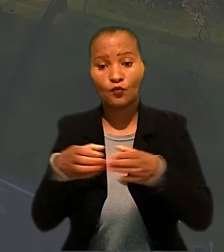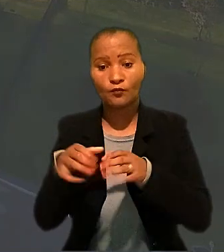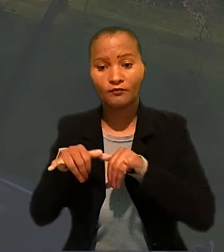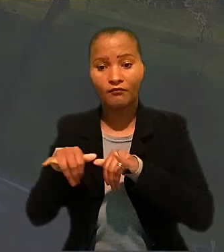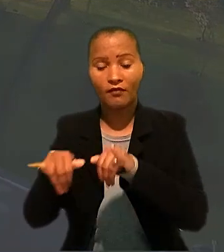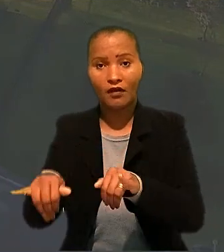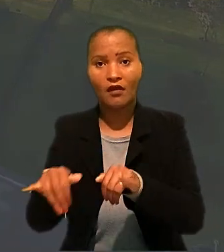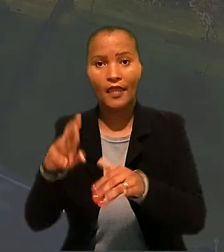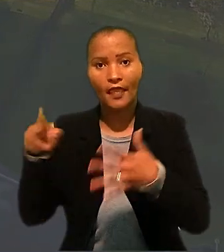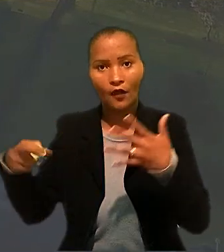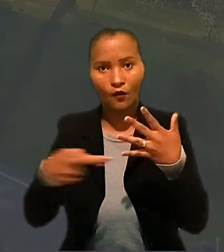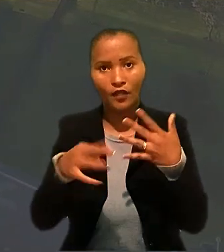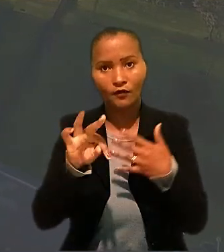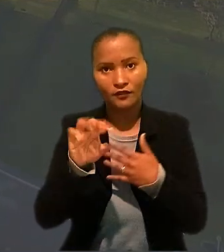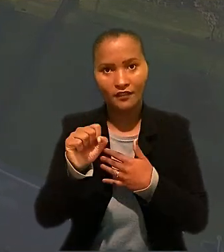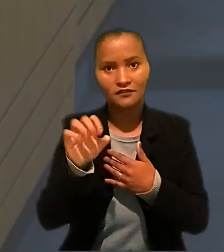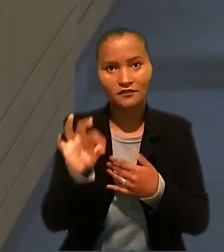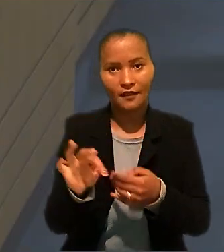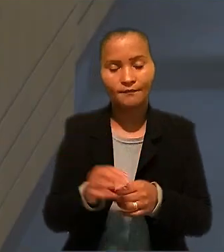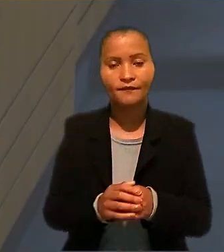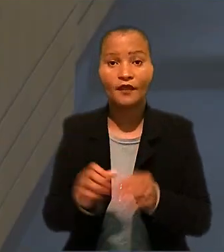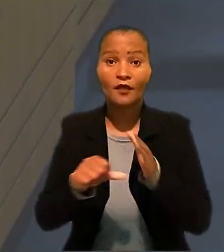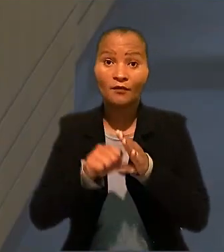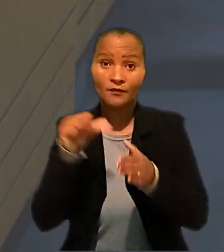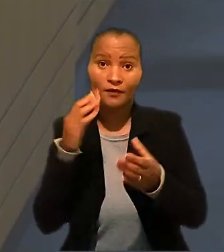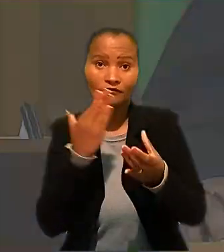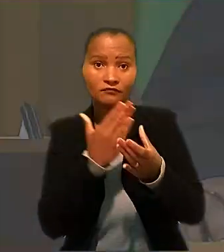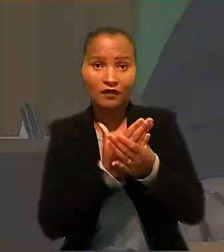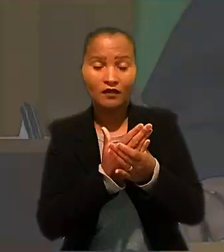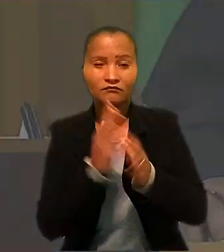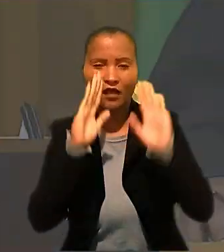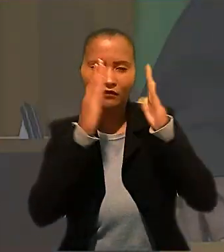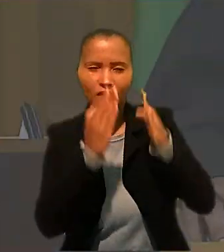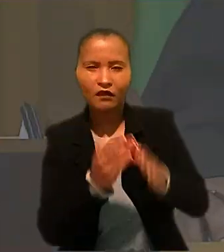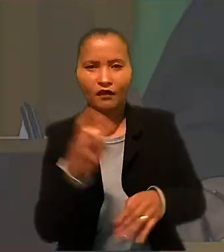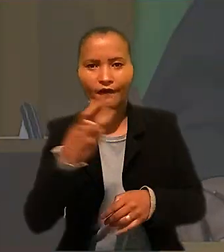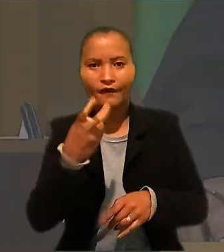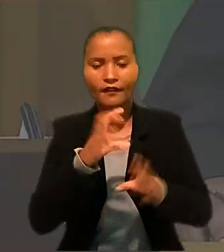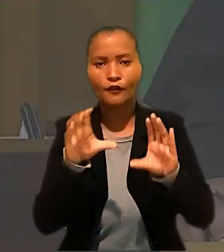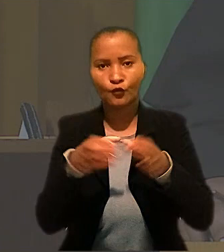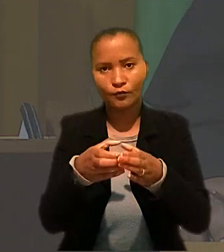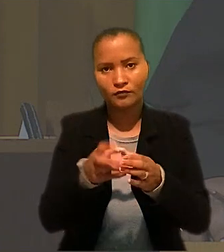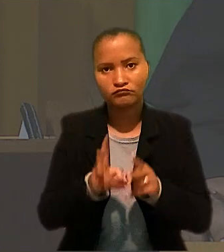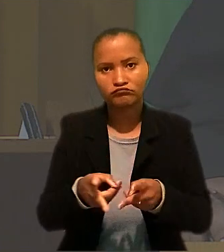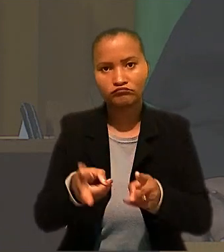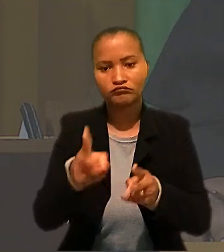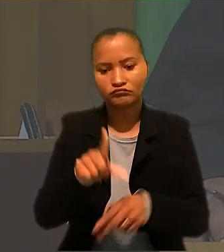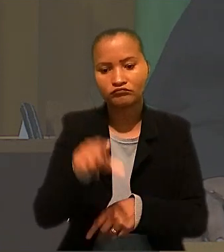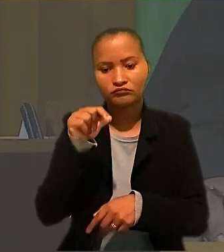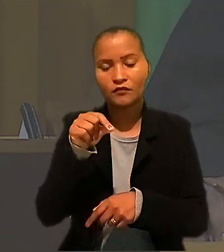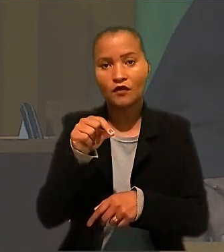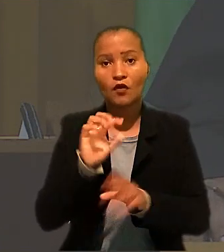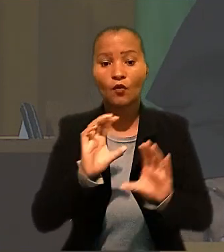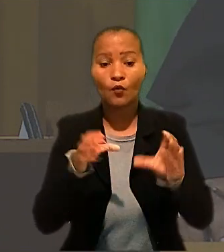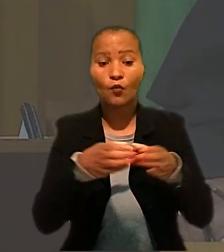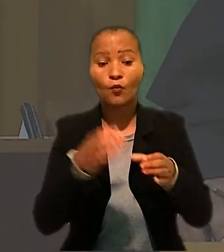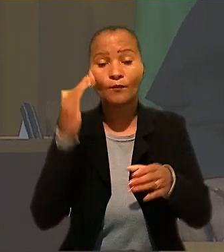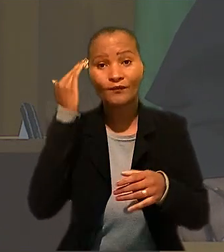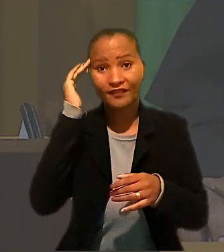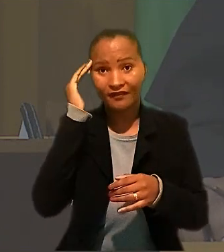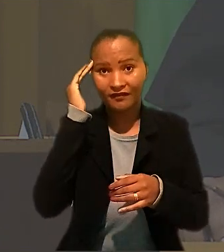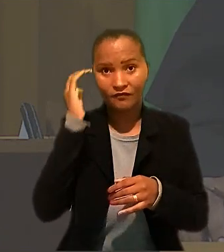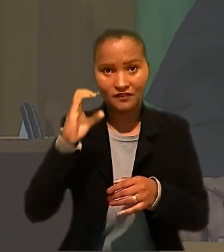Tribunal Superior do Trabalho. Primeiro, o caso foi analisado pela 5ª Turma, que manteve a decisão. O colegiado entendeu que, além